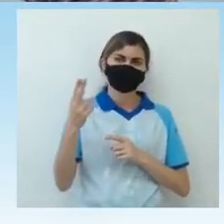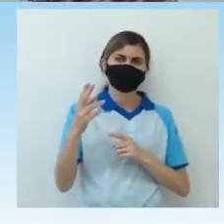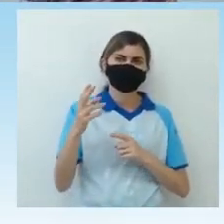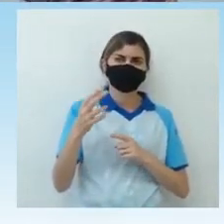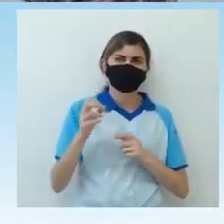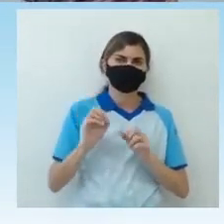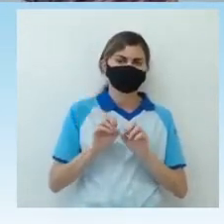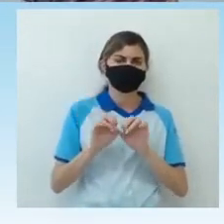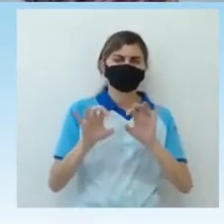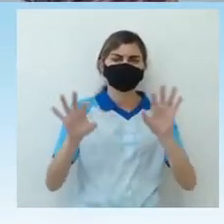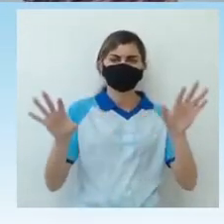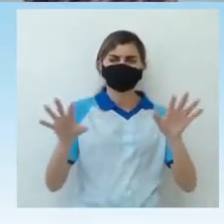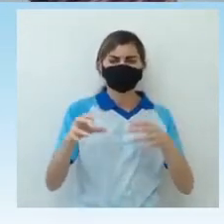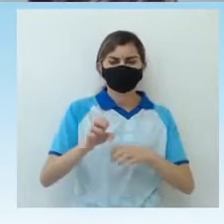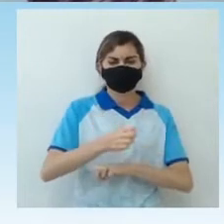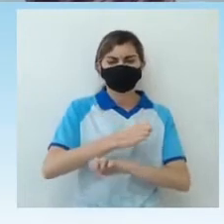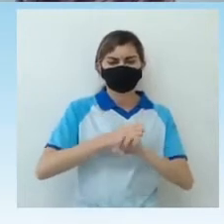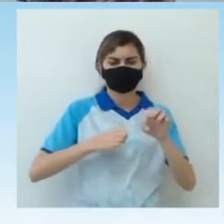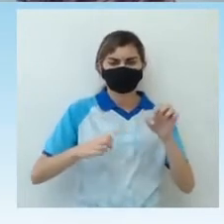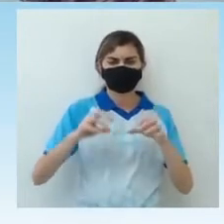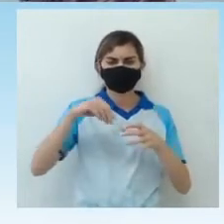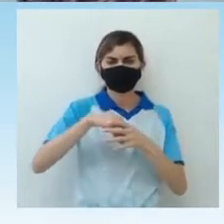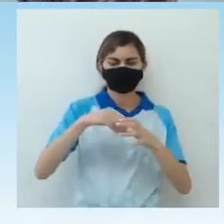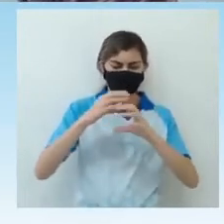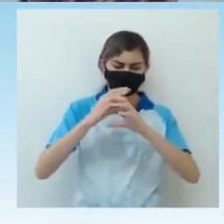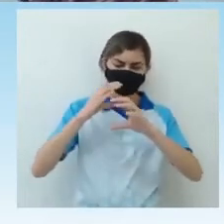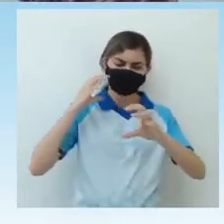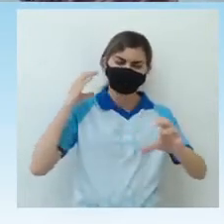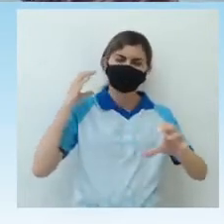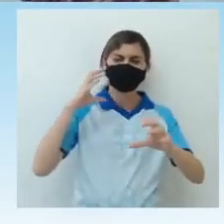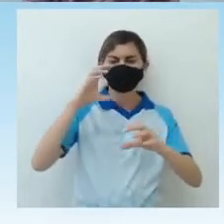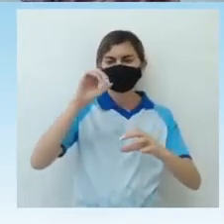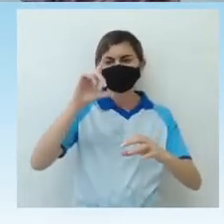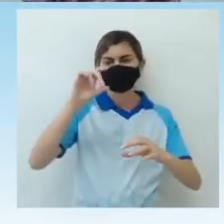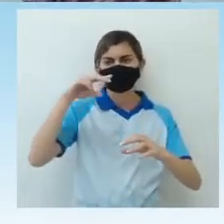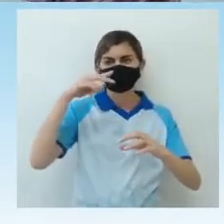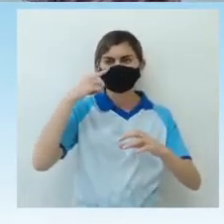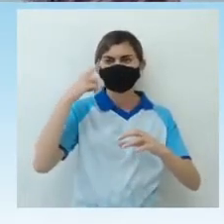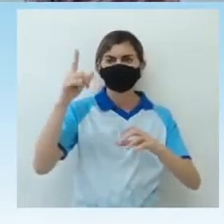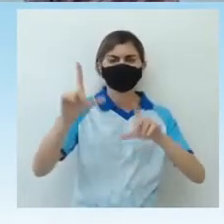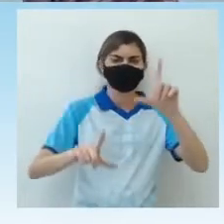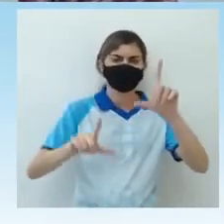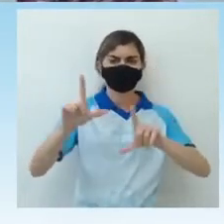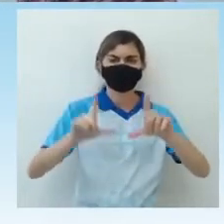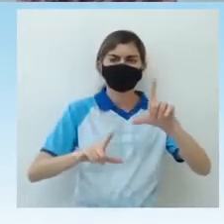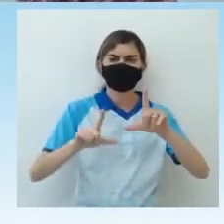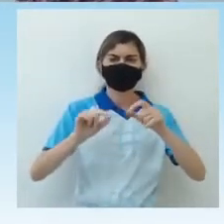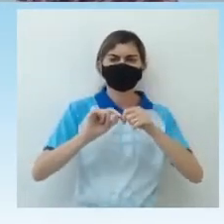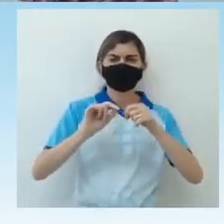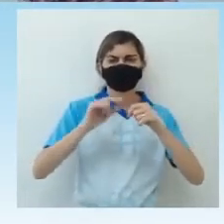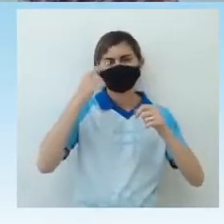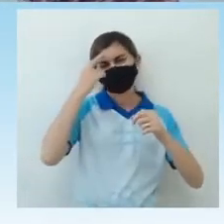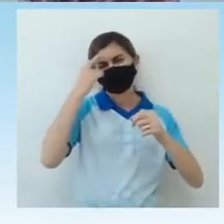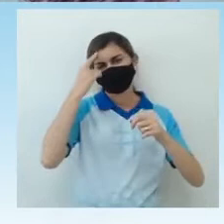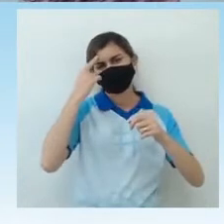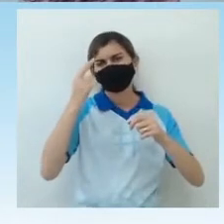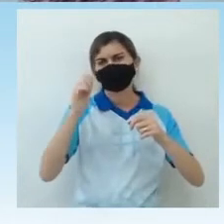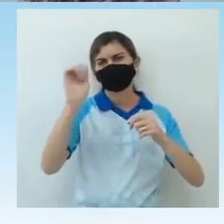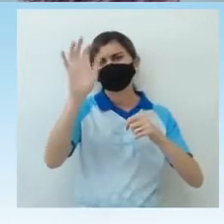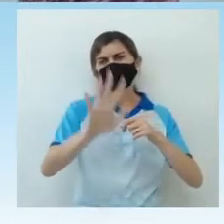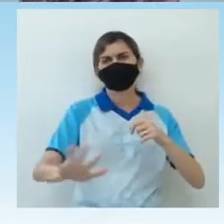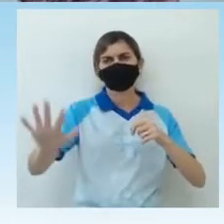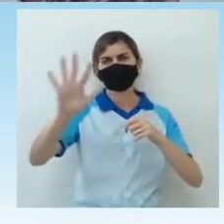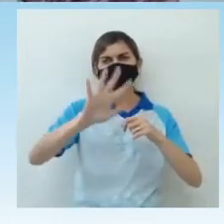o fluxo dos elétrons no interior do tubo iconoscópico da televisão, para corroer a lógica figurativa de suas